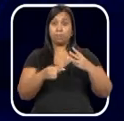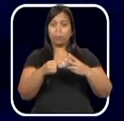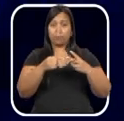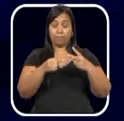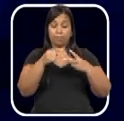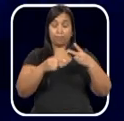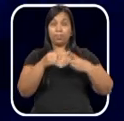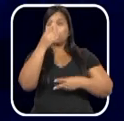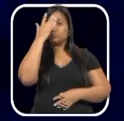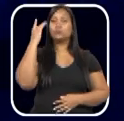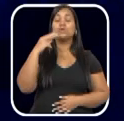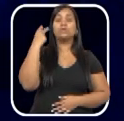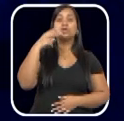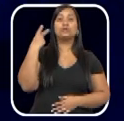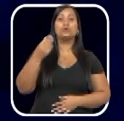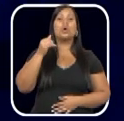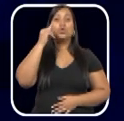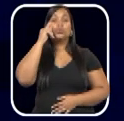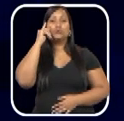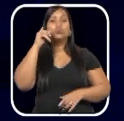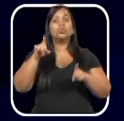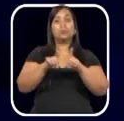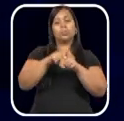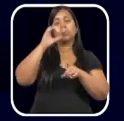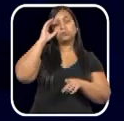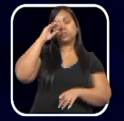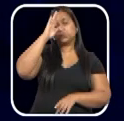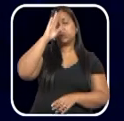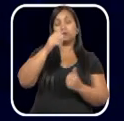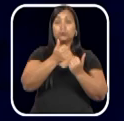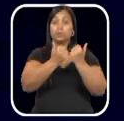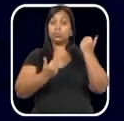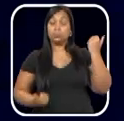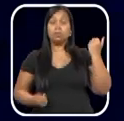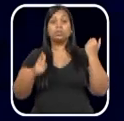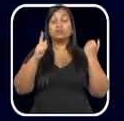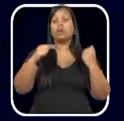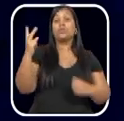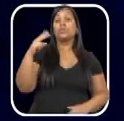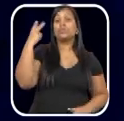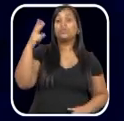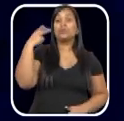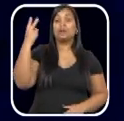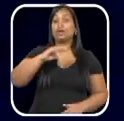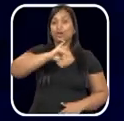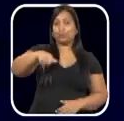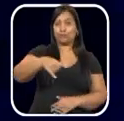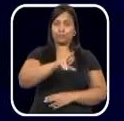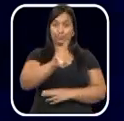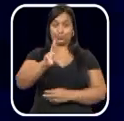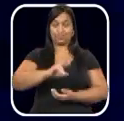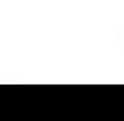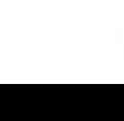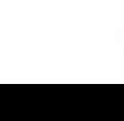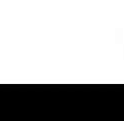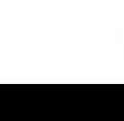os vereadores Júlio Donizete e Jean Charles e o suplente da comissão é o vereador